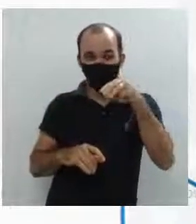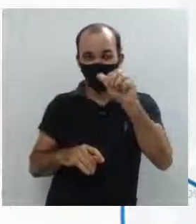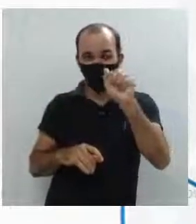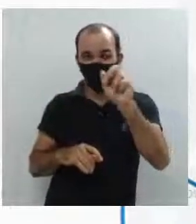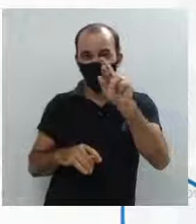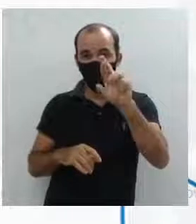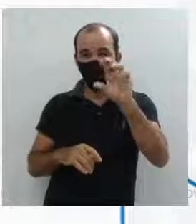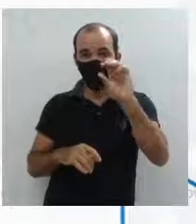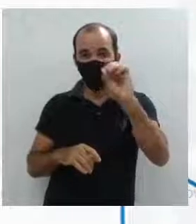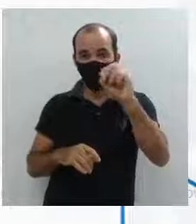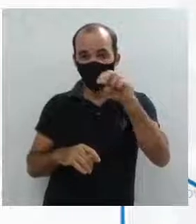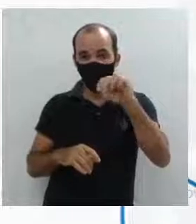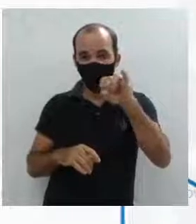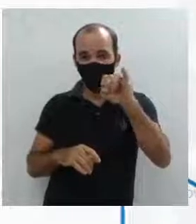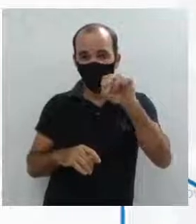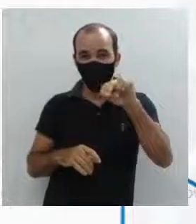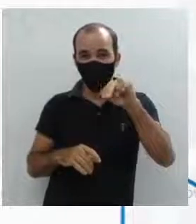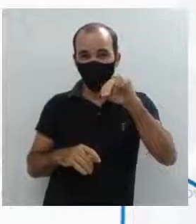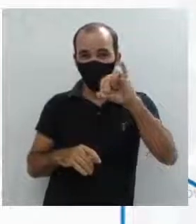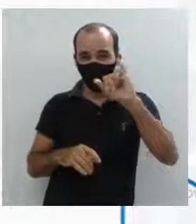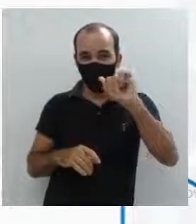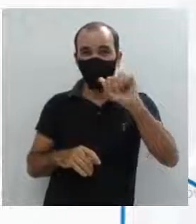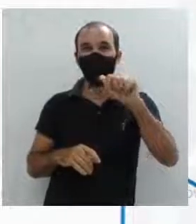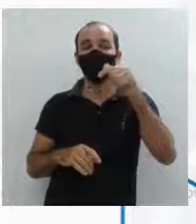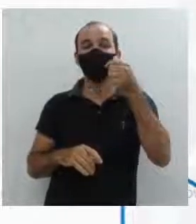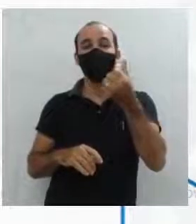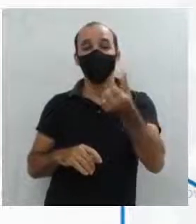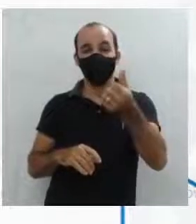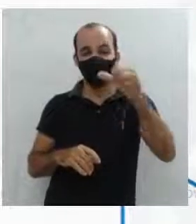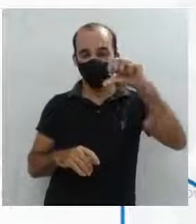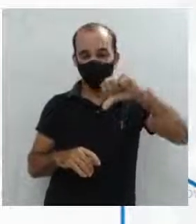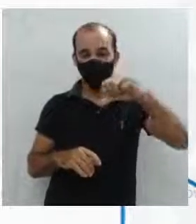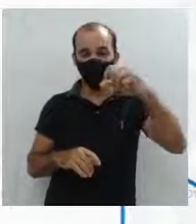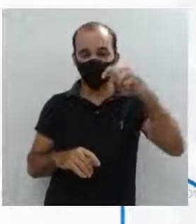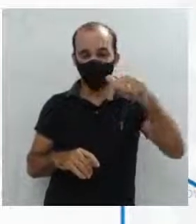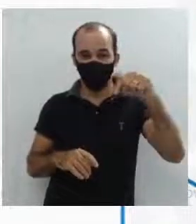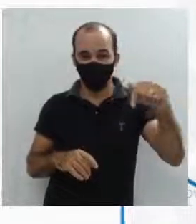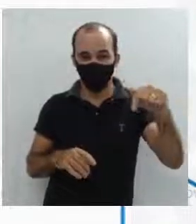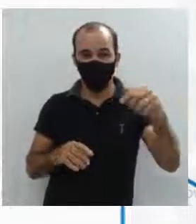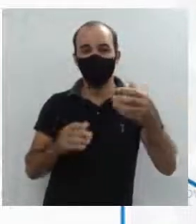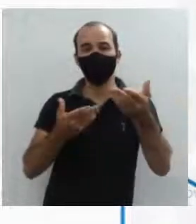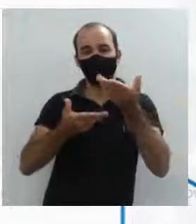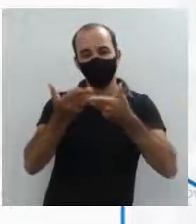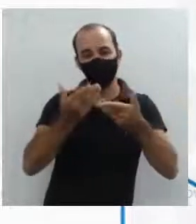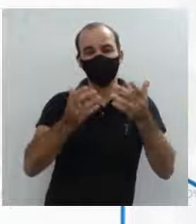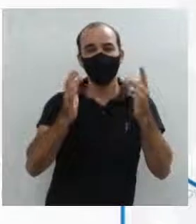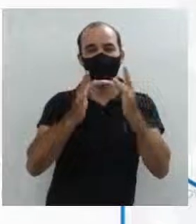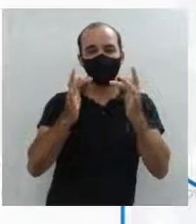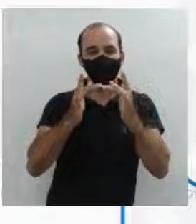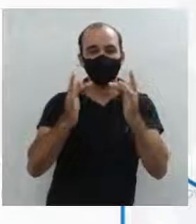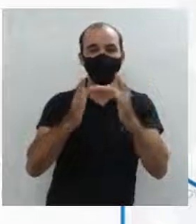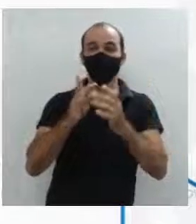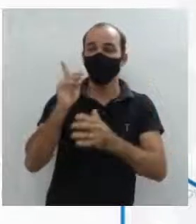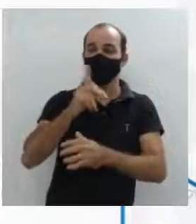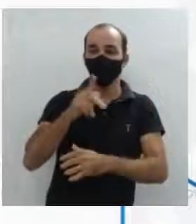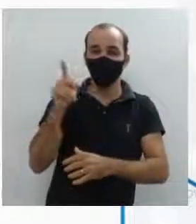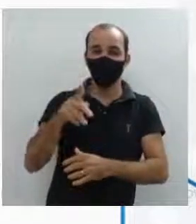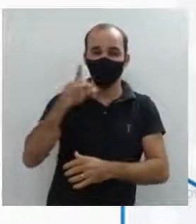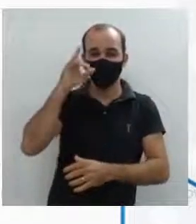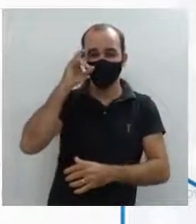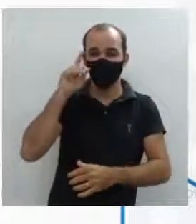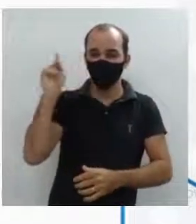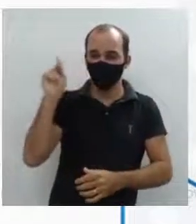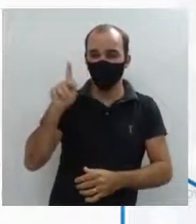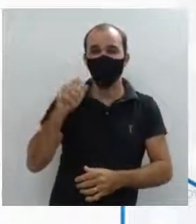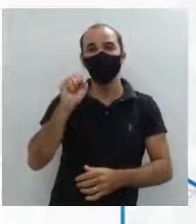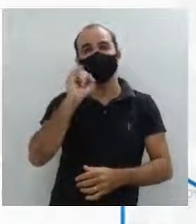@Marconi1977, participe, interaja, vamos procurar saber um pouquinho mais, tirem suas dúvidas, até porque o nosso